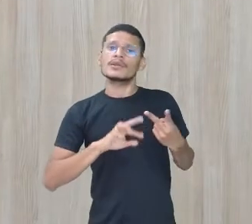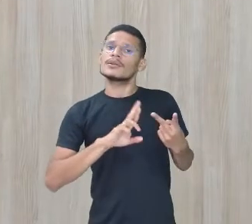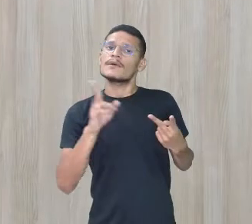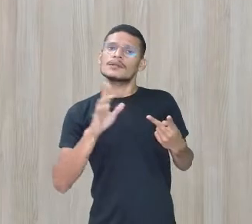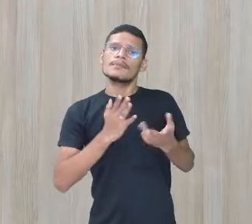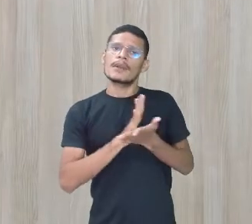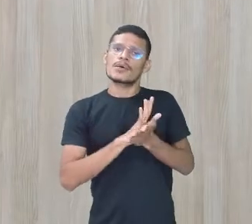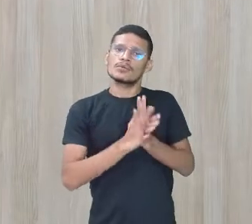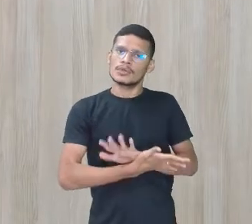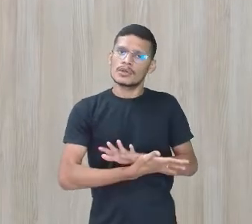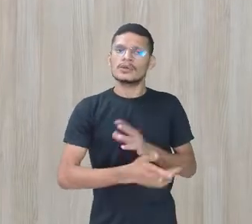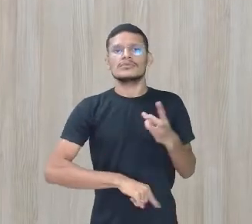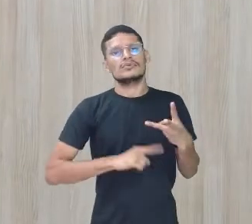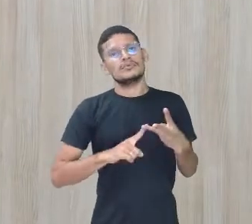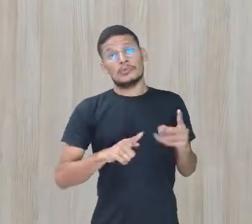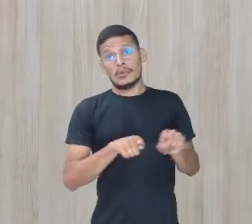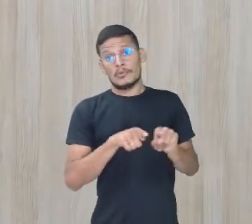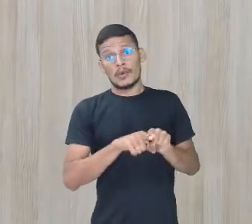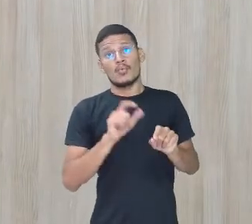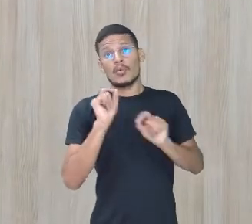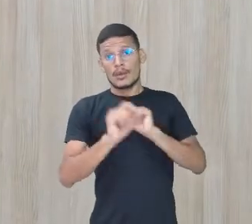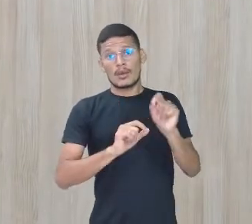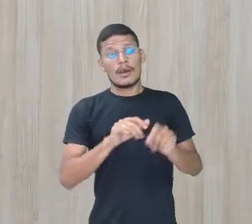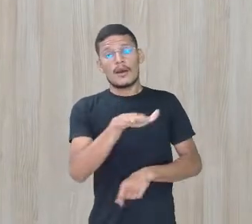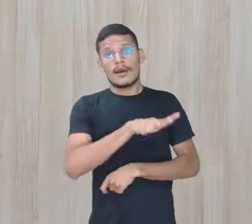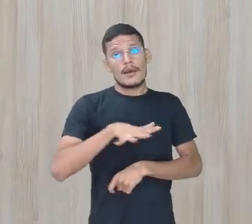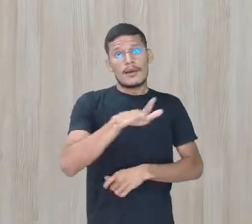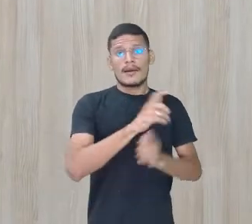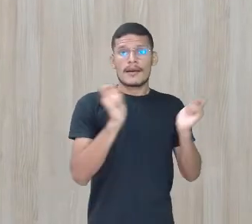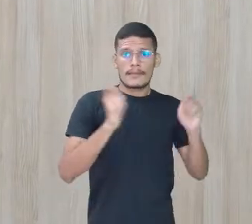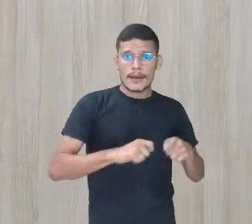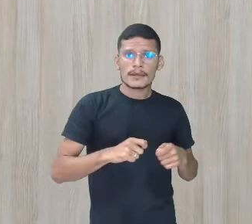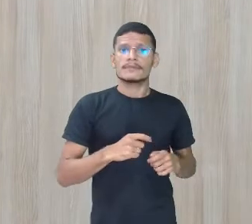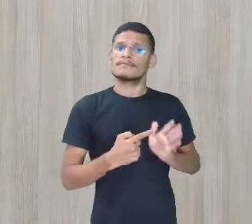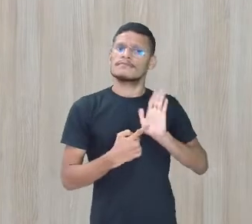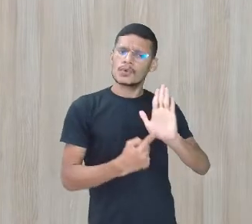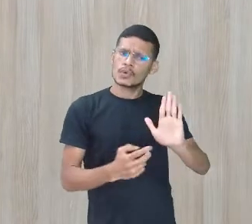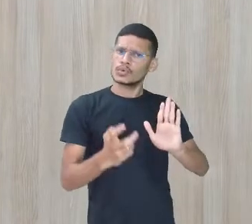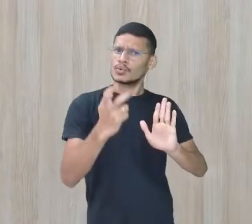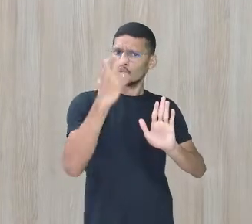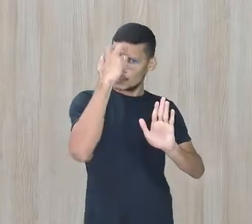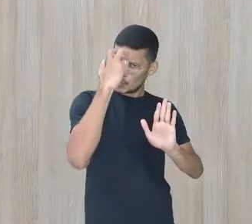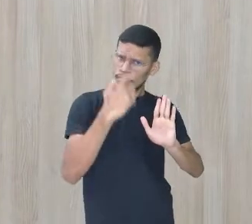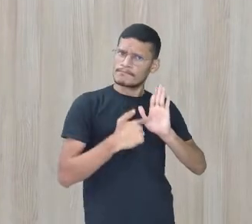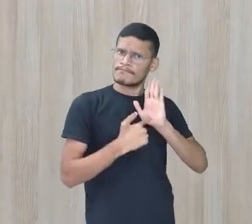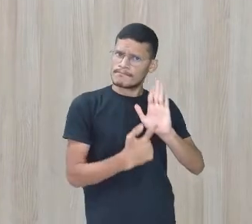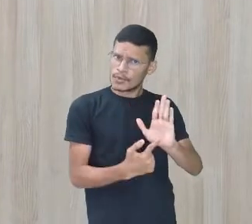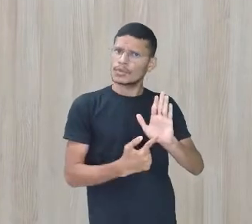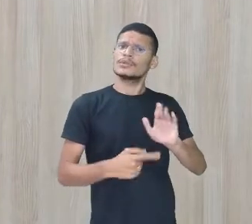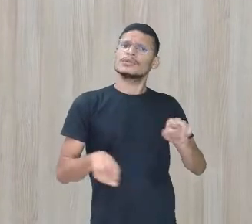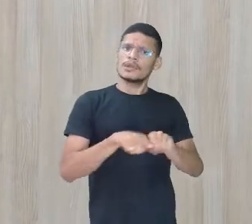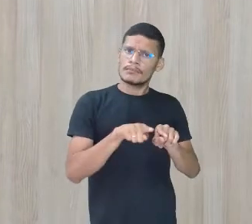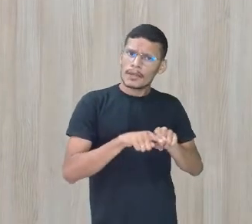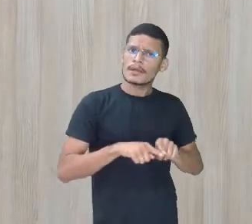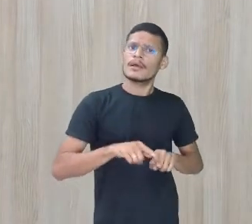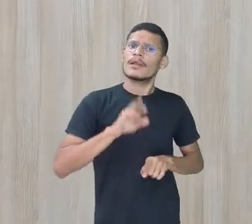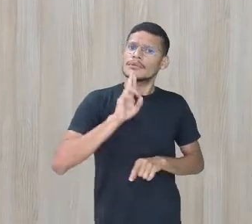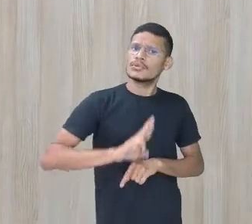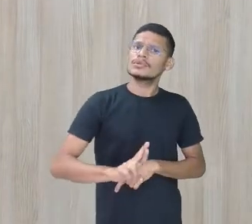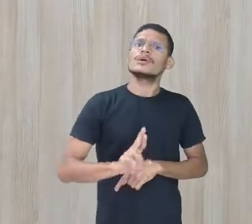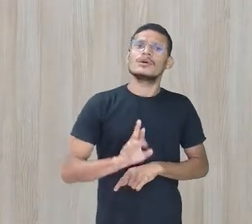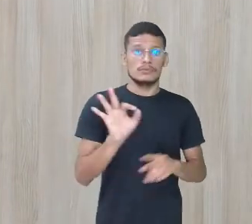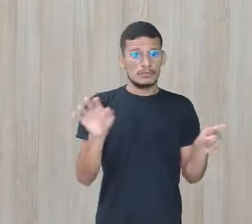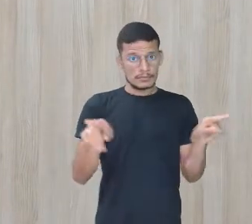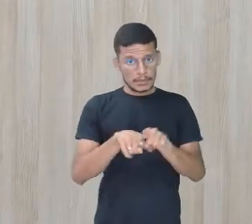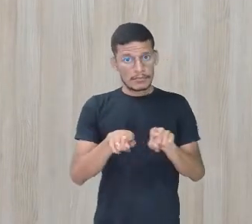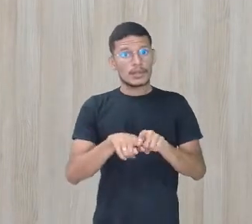de preconceito, um espaço em que se afirma a cultura e que se afirma a religiosidade, não é,